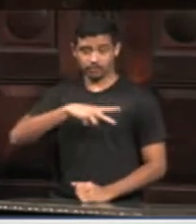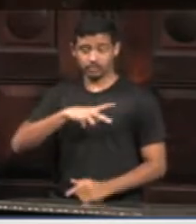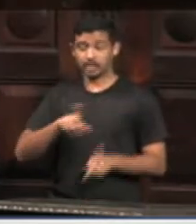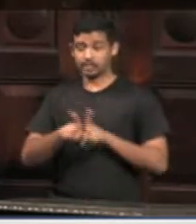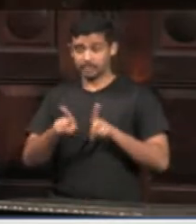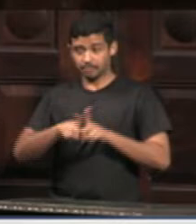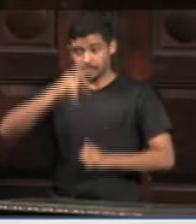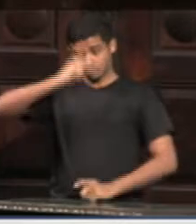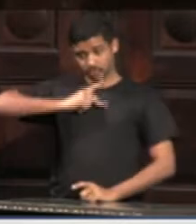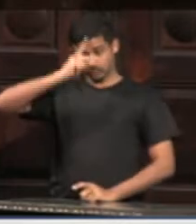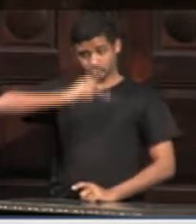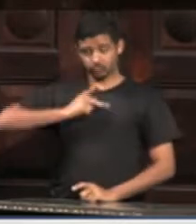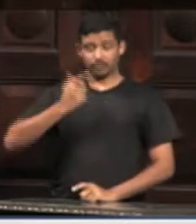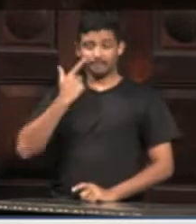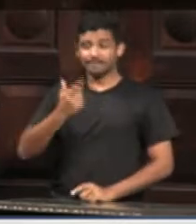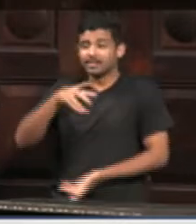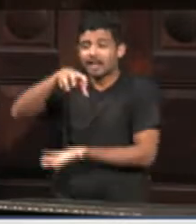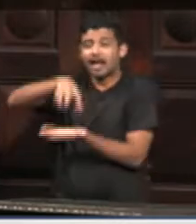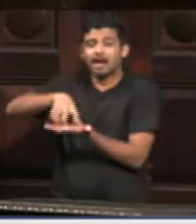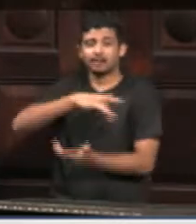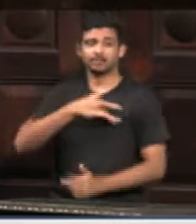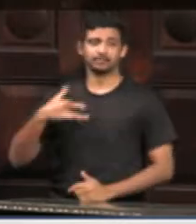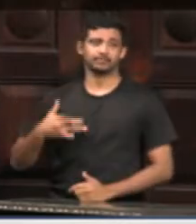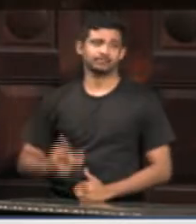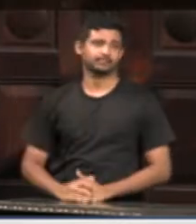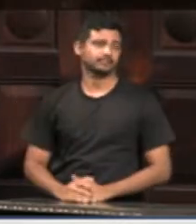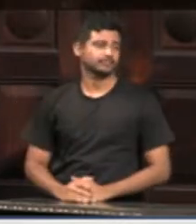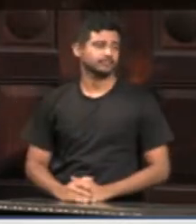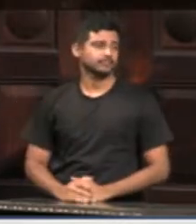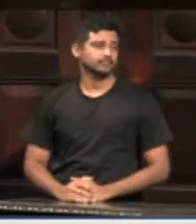privados na área da saúde.